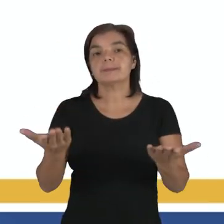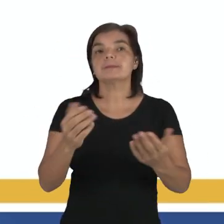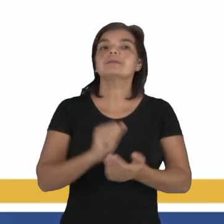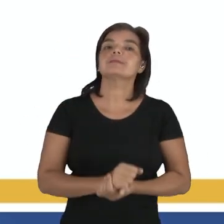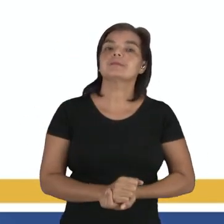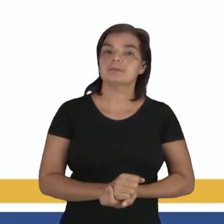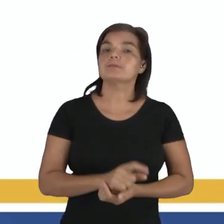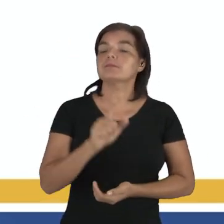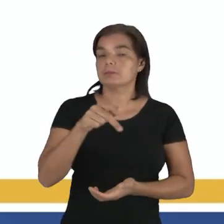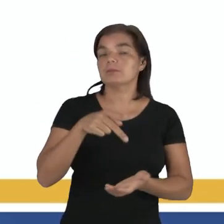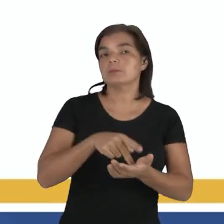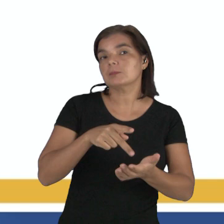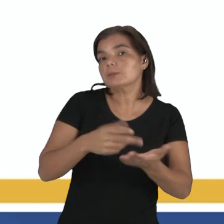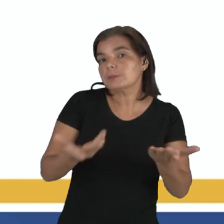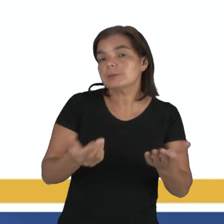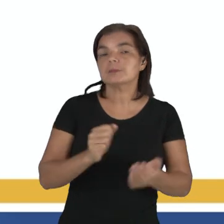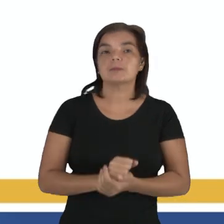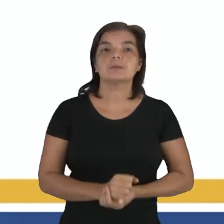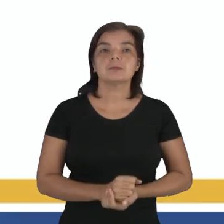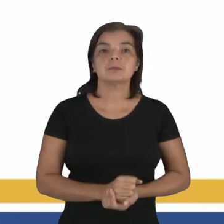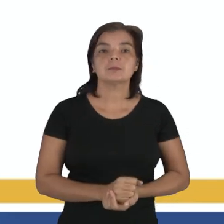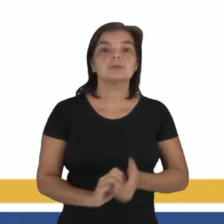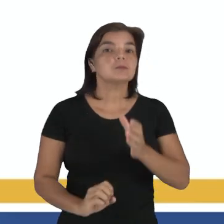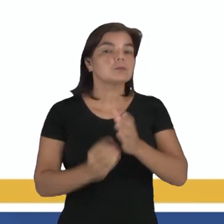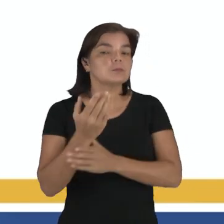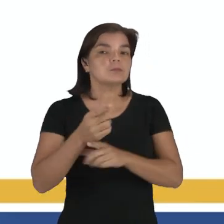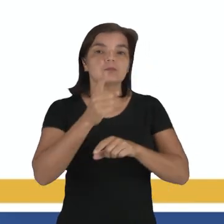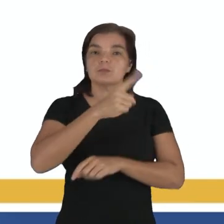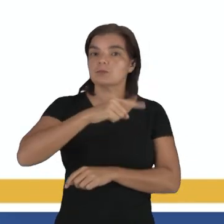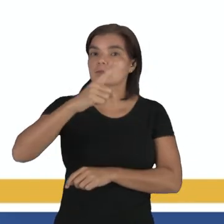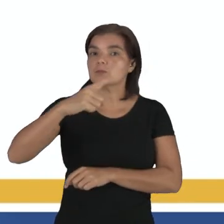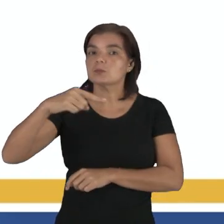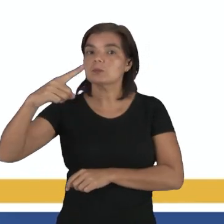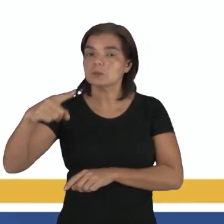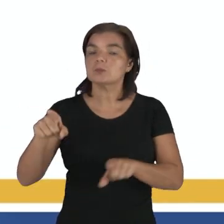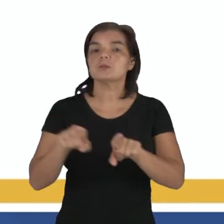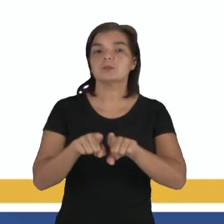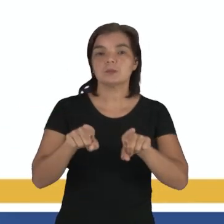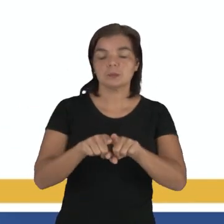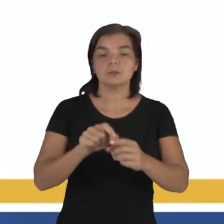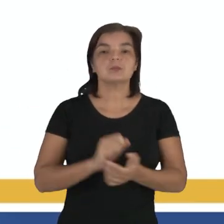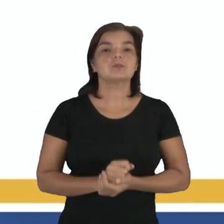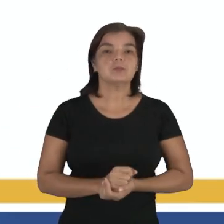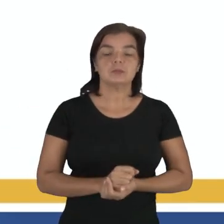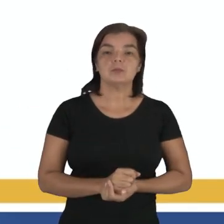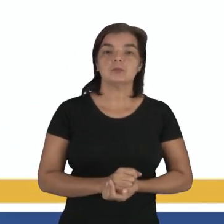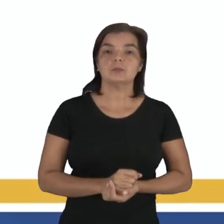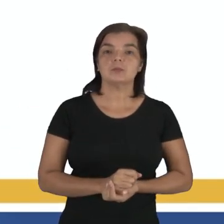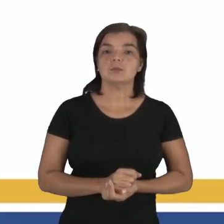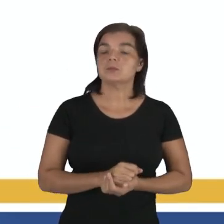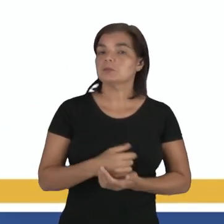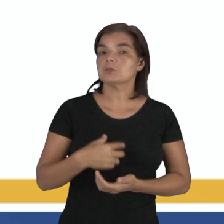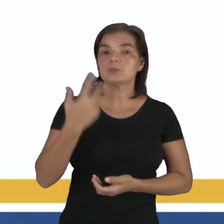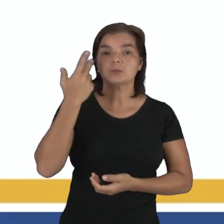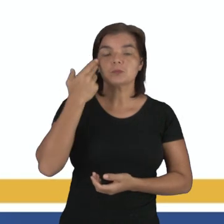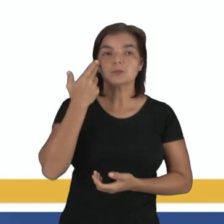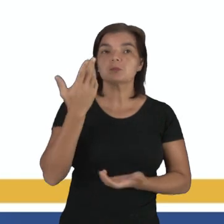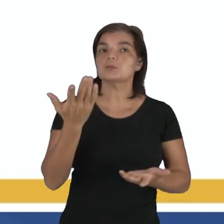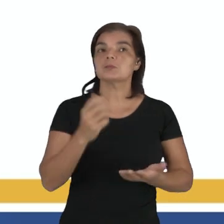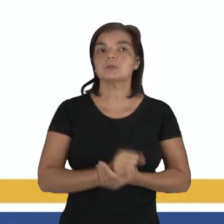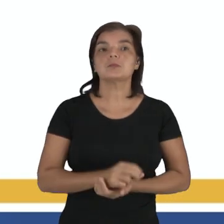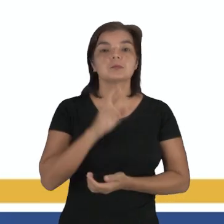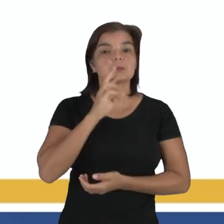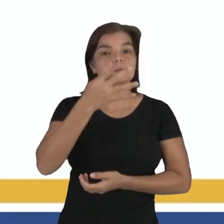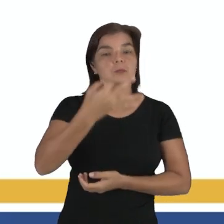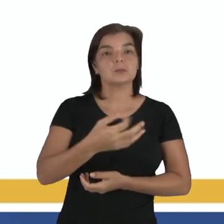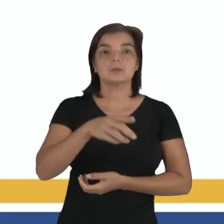propagar. Isso é uma verdade porque ele ocorre por ondas eletromagnéticas e elas se propagam tranquilamente no vácuo.